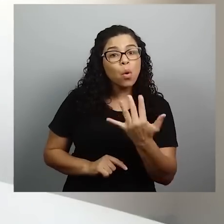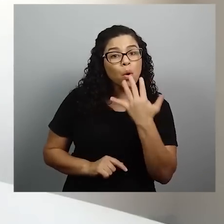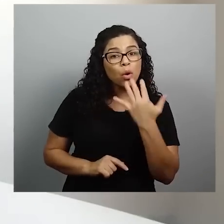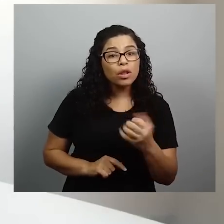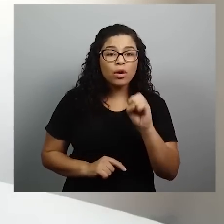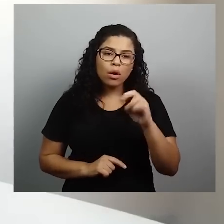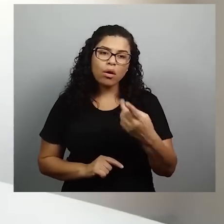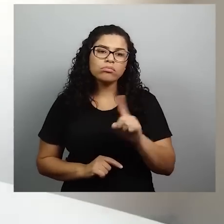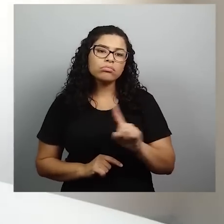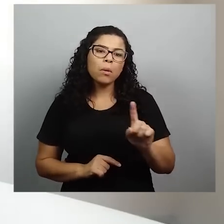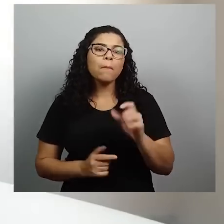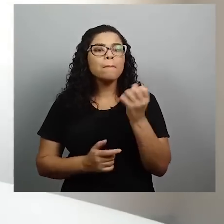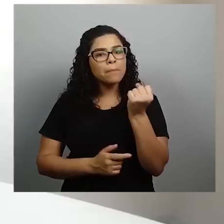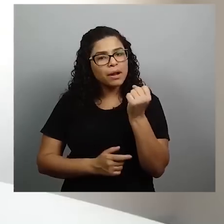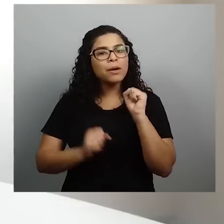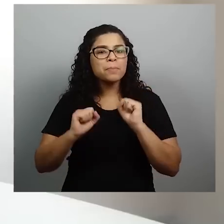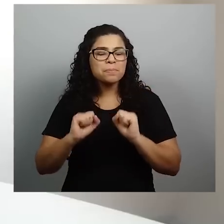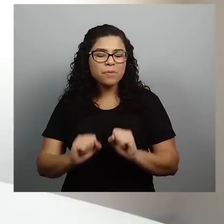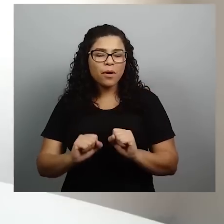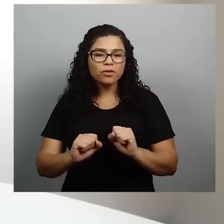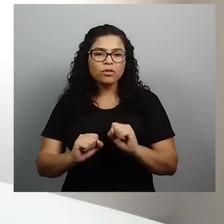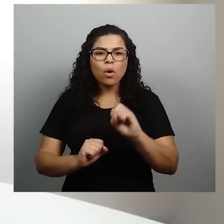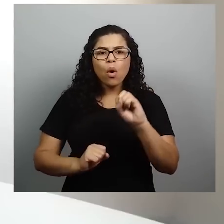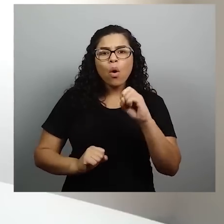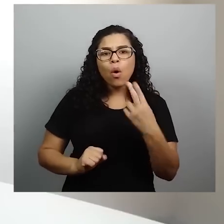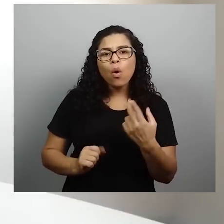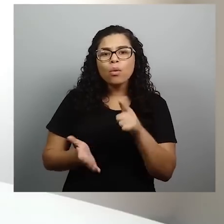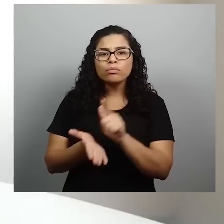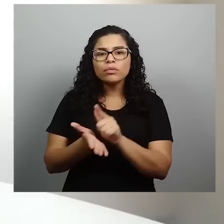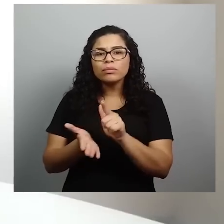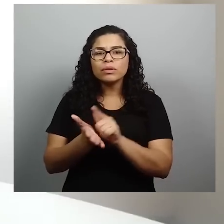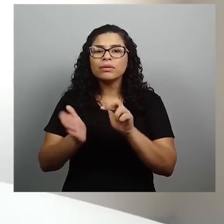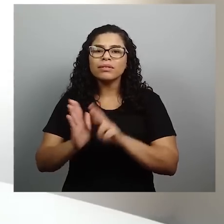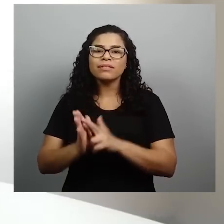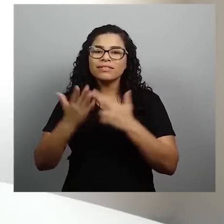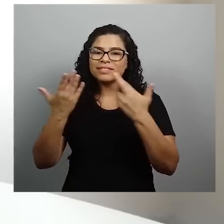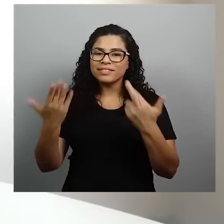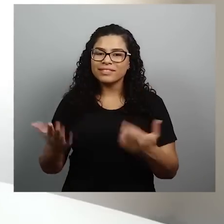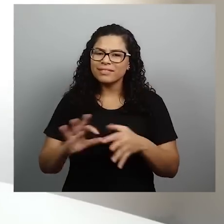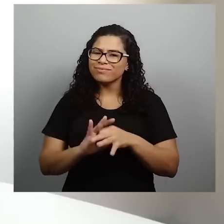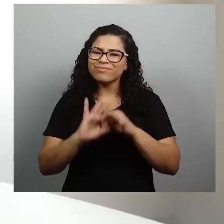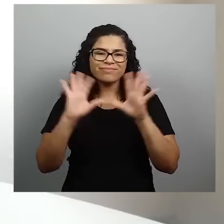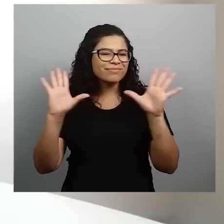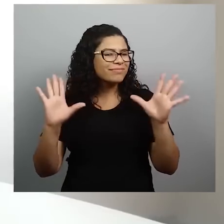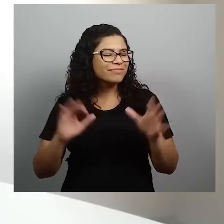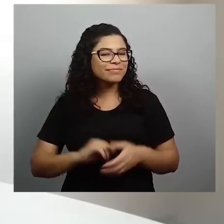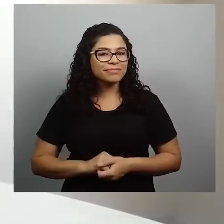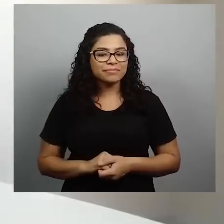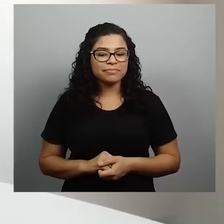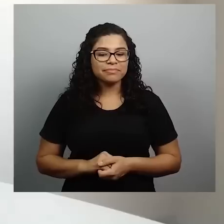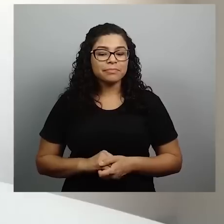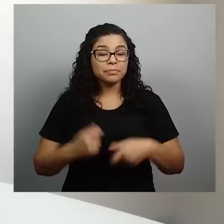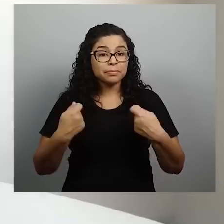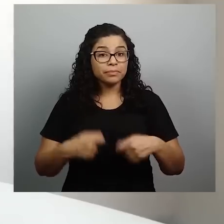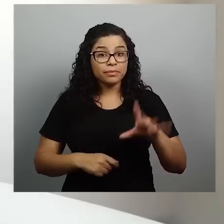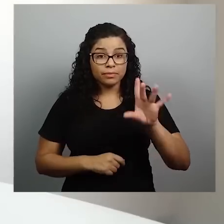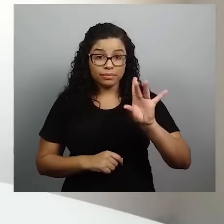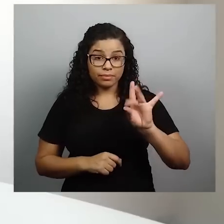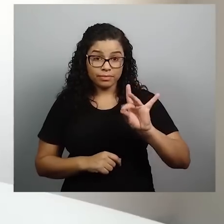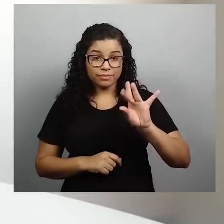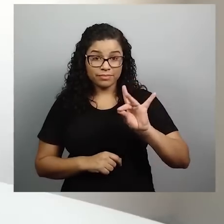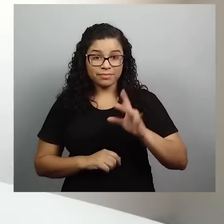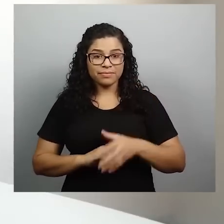colorida ou não, ou até mesmo uma folha de revista que você tiver aí na sua casa. Vamos precisar